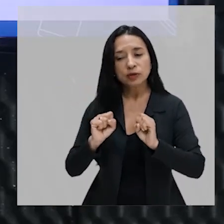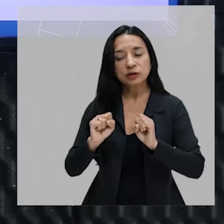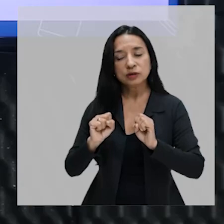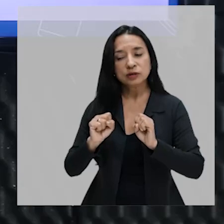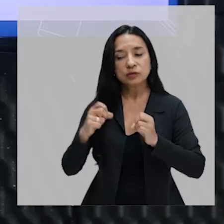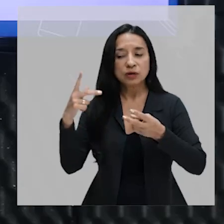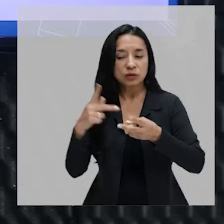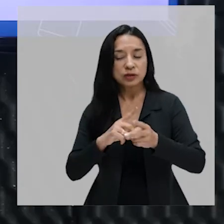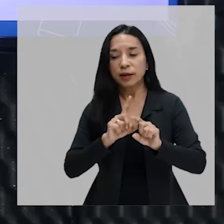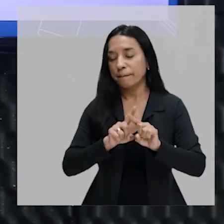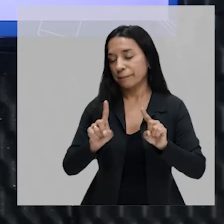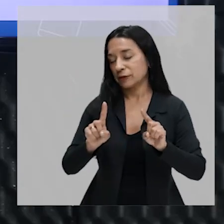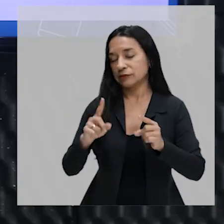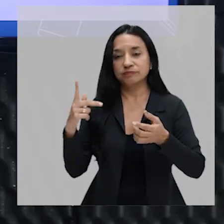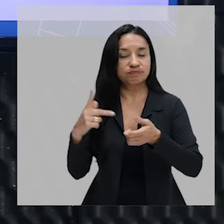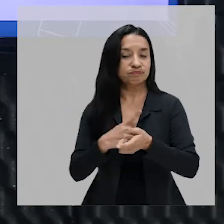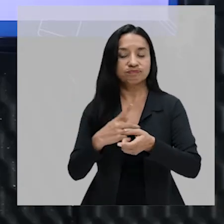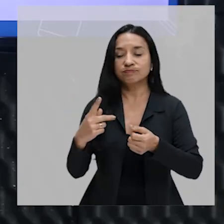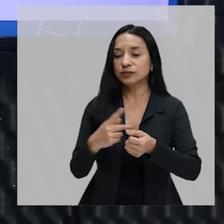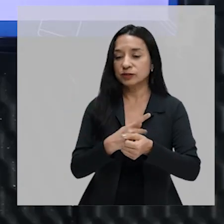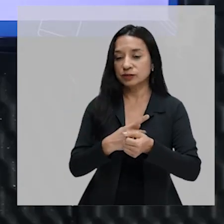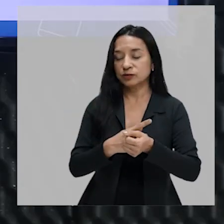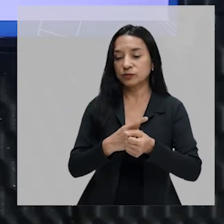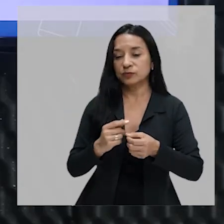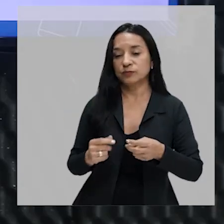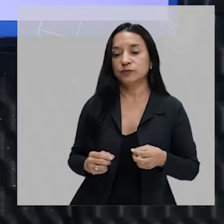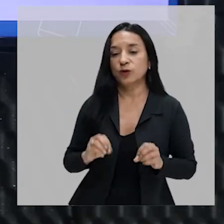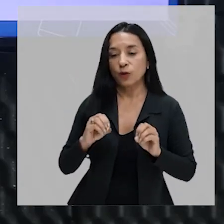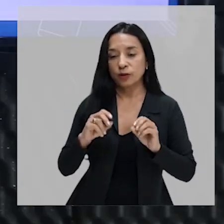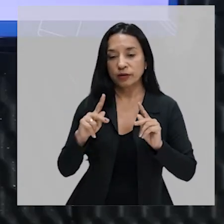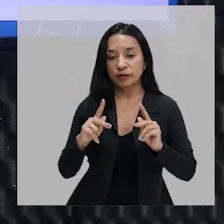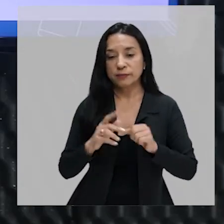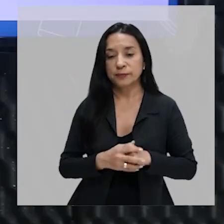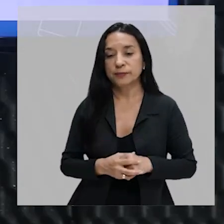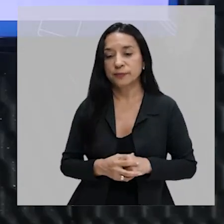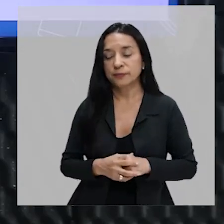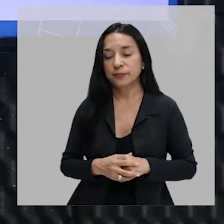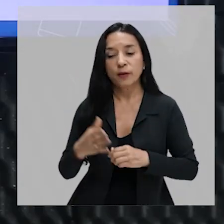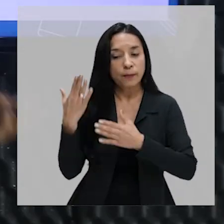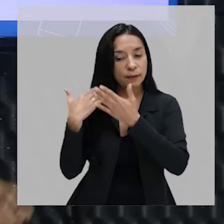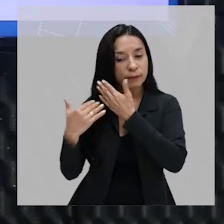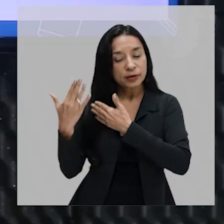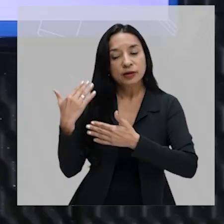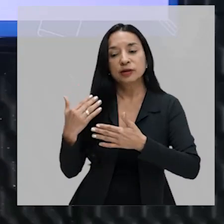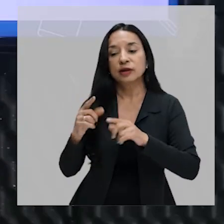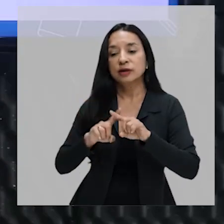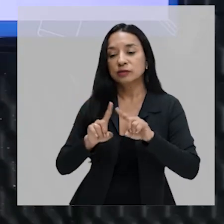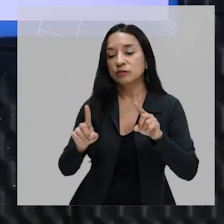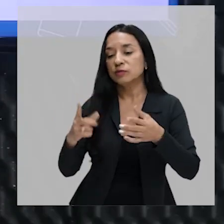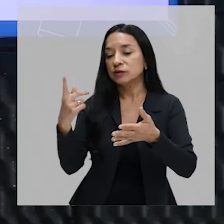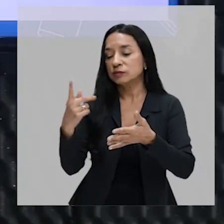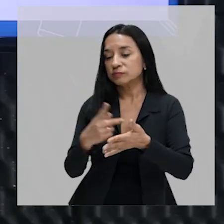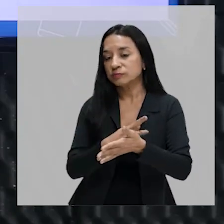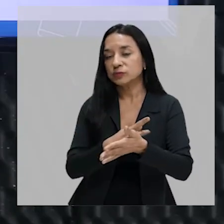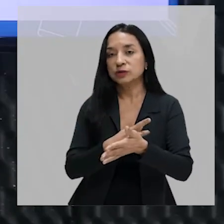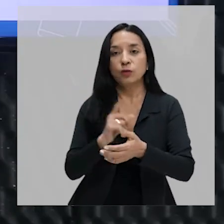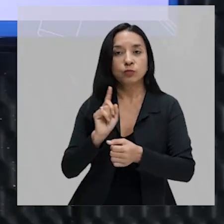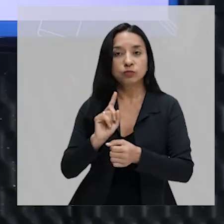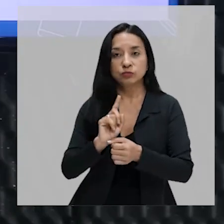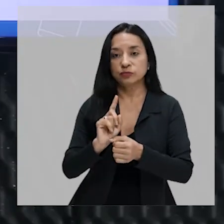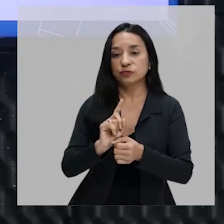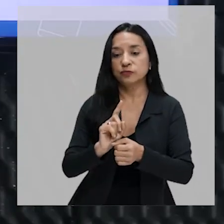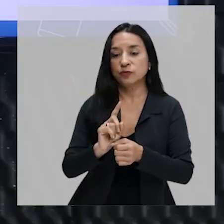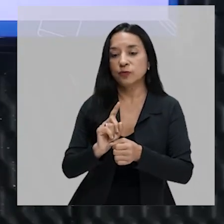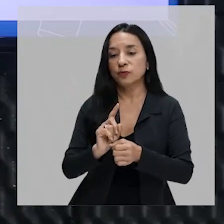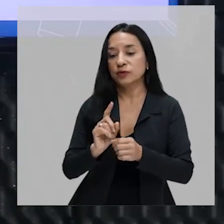não acontecem, que é o pretérito imperfeito, tá bom? É passado, mas a ação não foi concluída, tá certo?